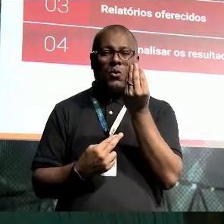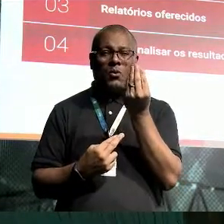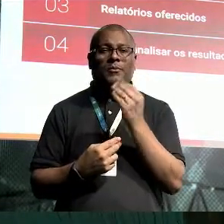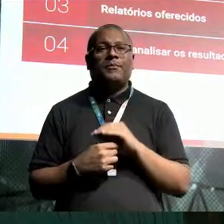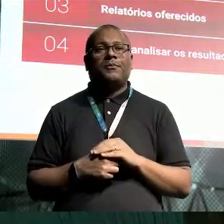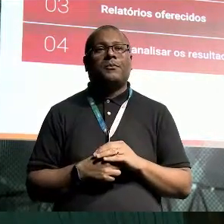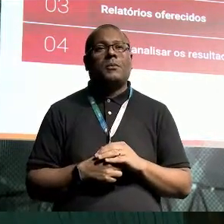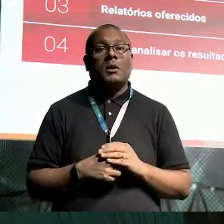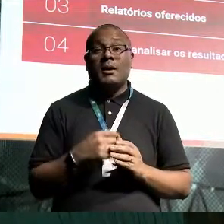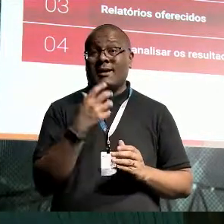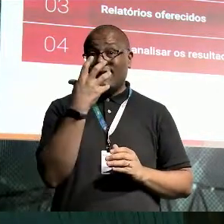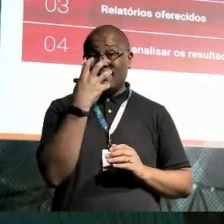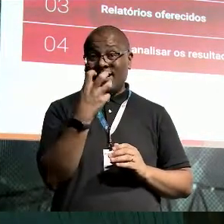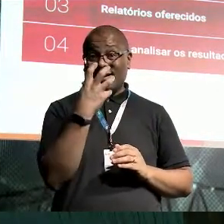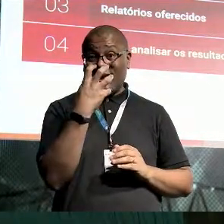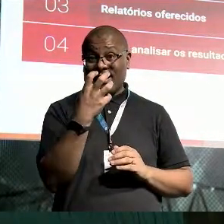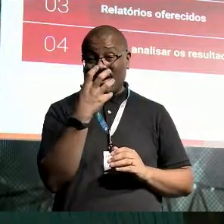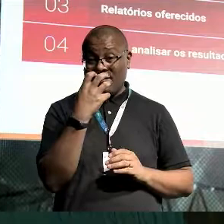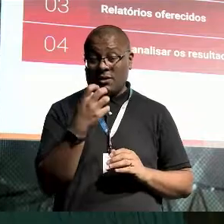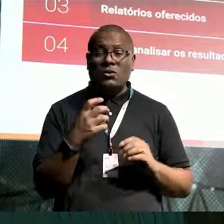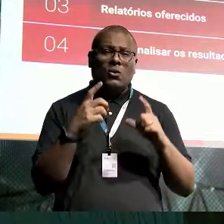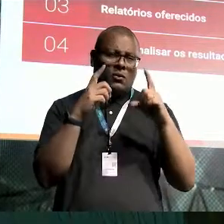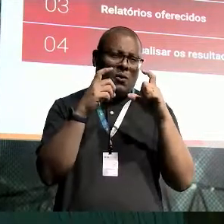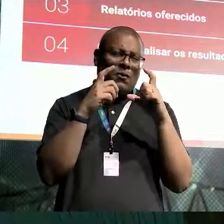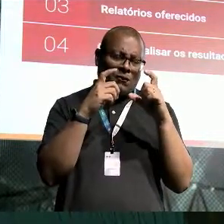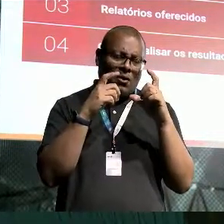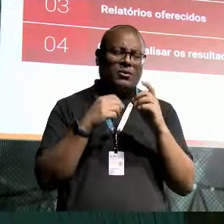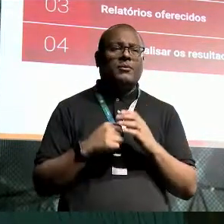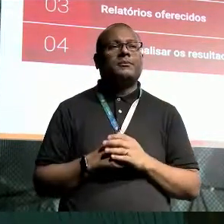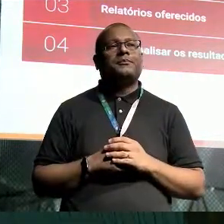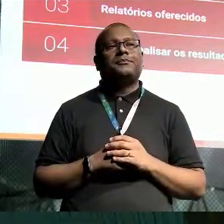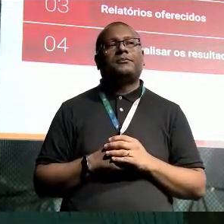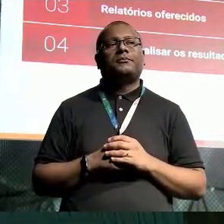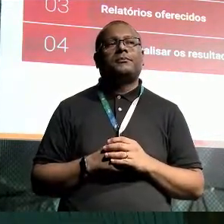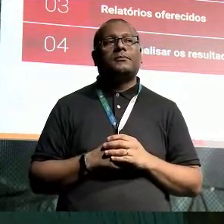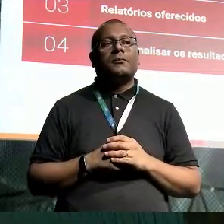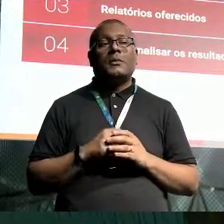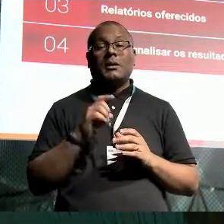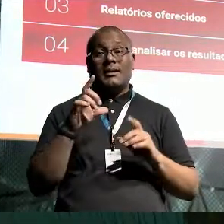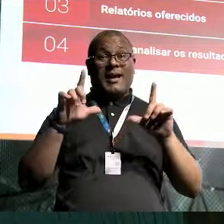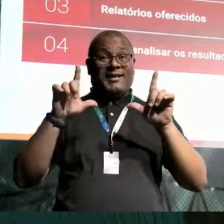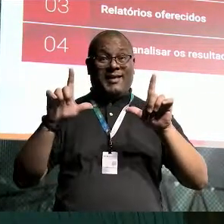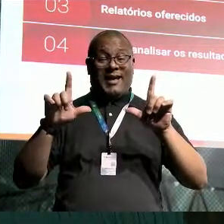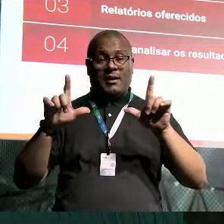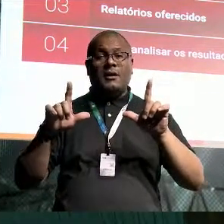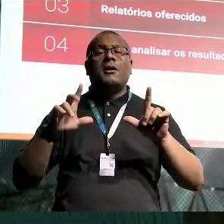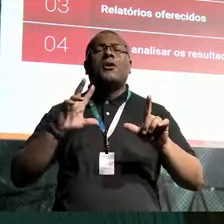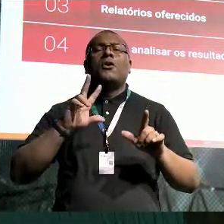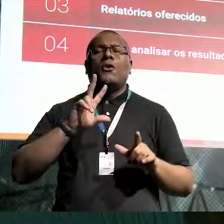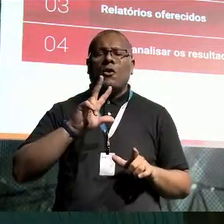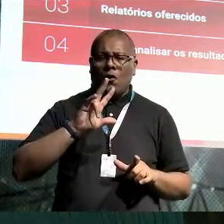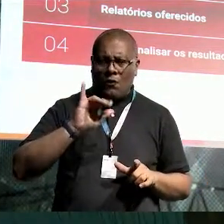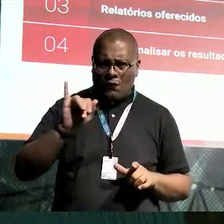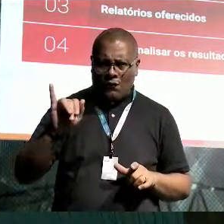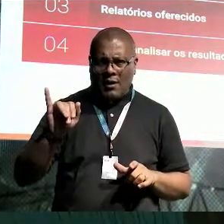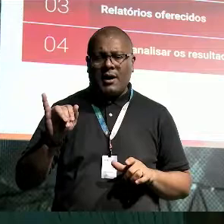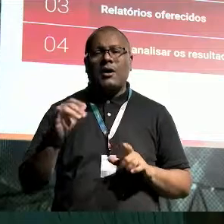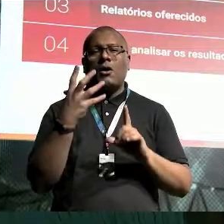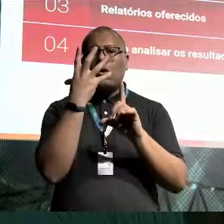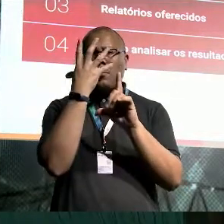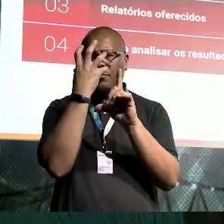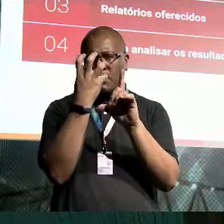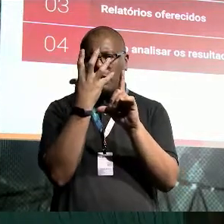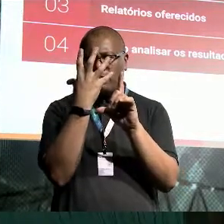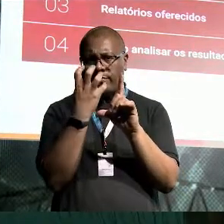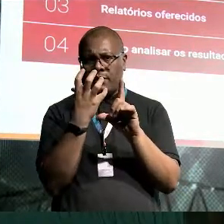você deixa no modo gravação, ou até no snapshot de cada tela, ele vai tirar um print de